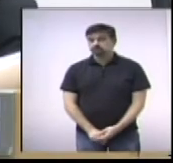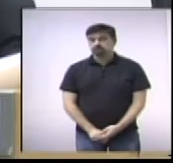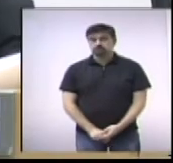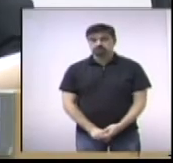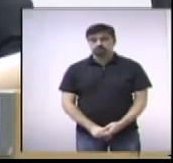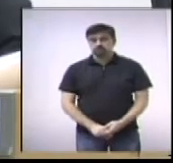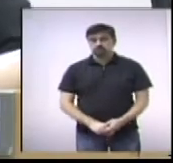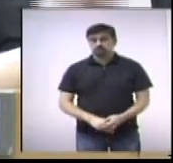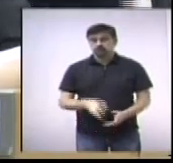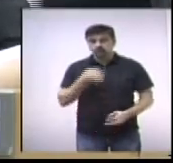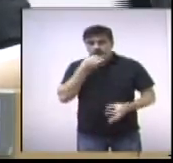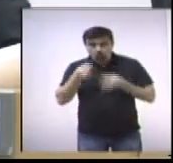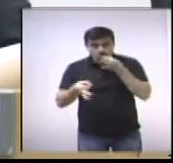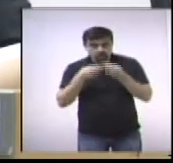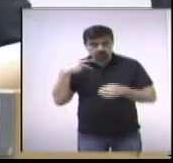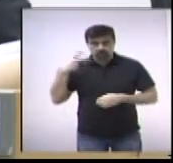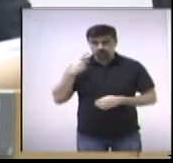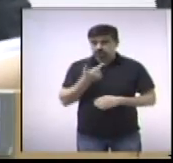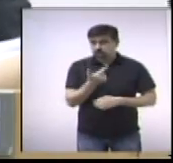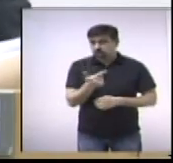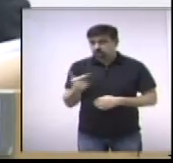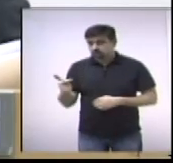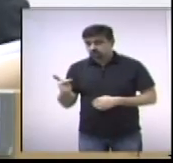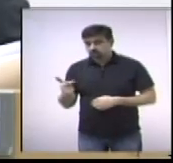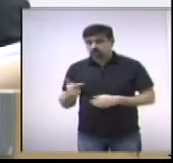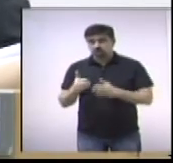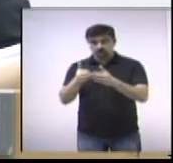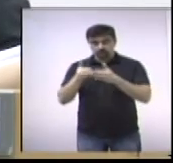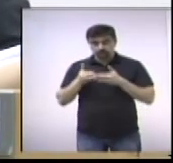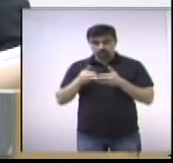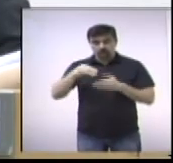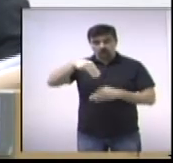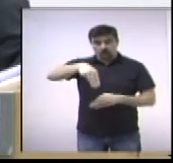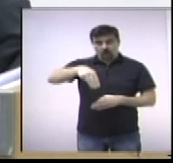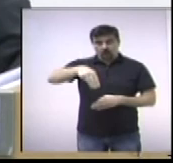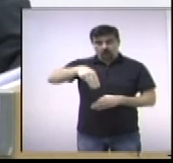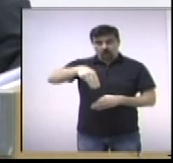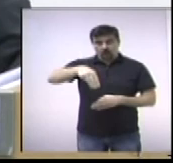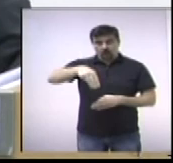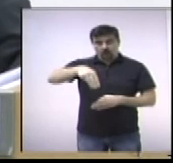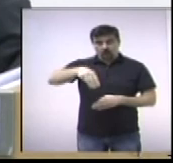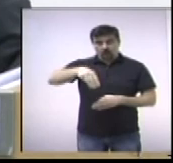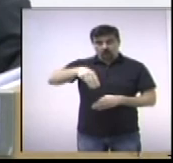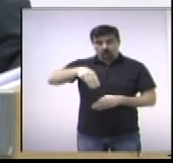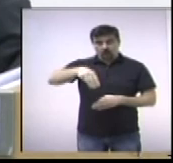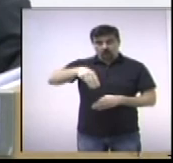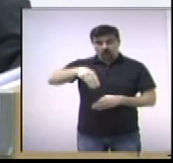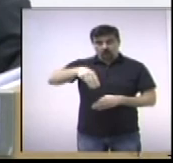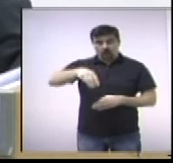Ninguém mais querendo fazer uso da palavra, as moções estão em votação.